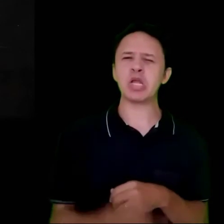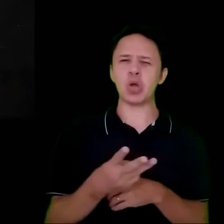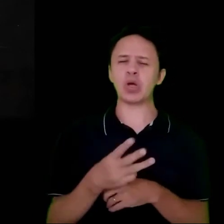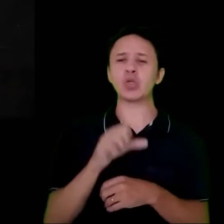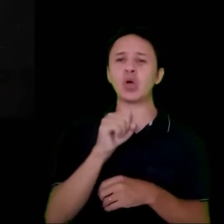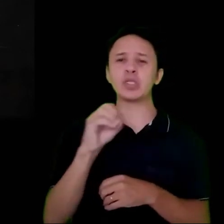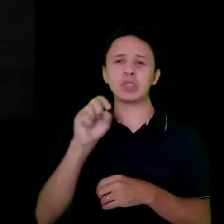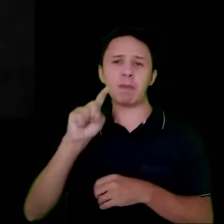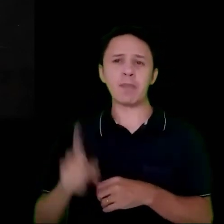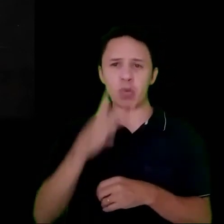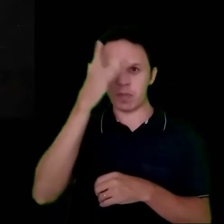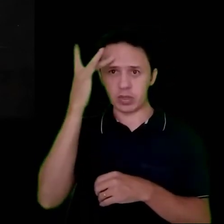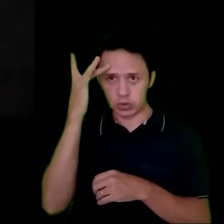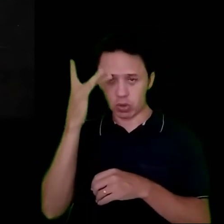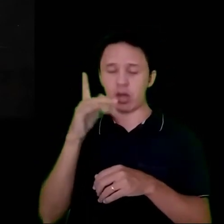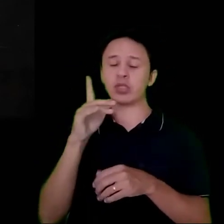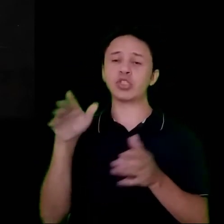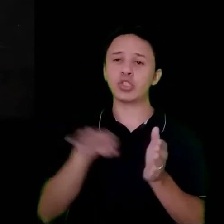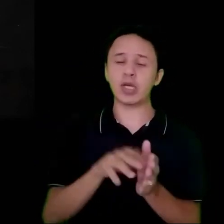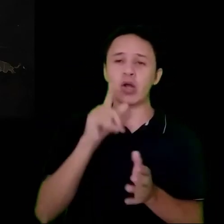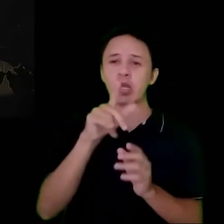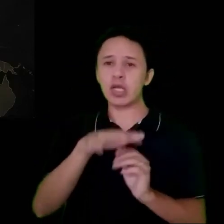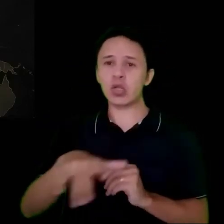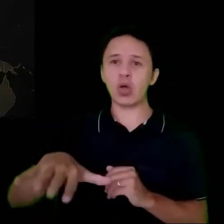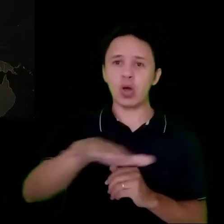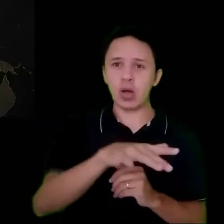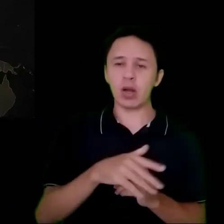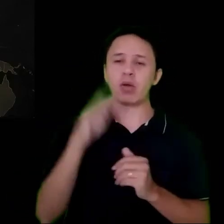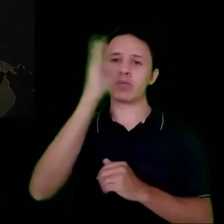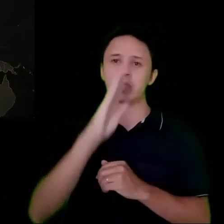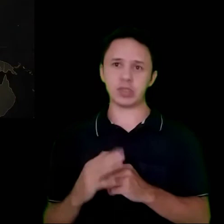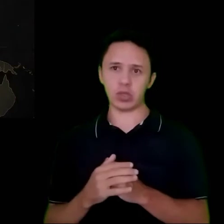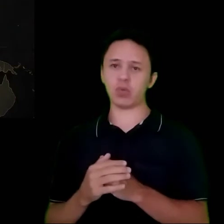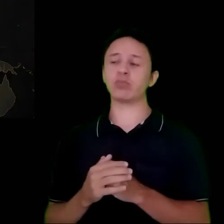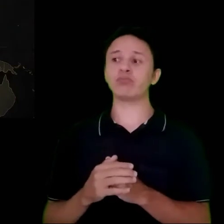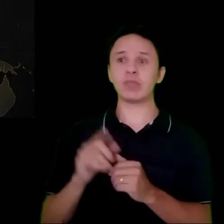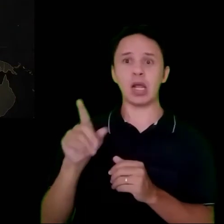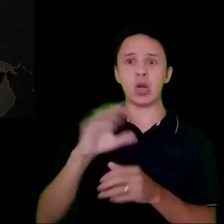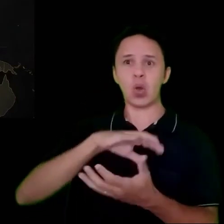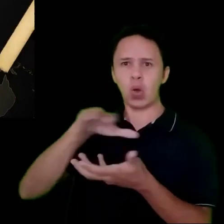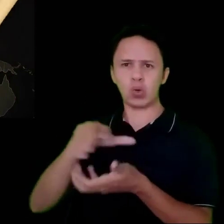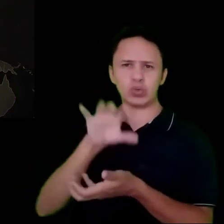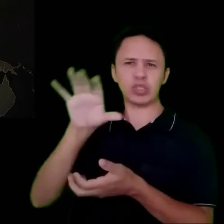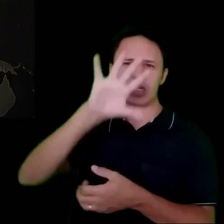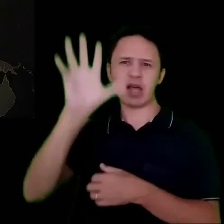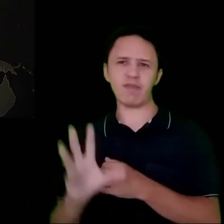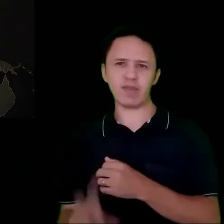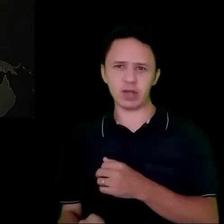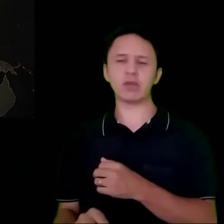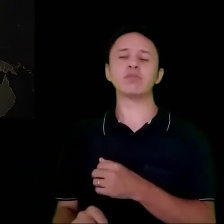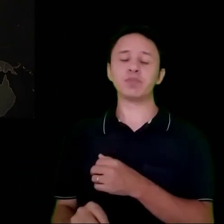4.800.000 africanos chegam ao litoral brasileiro. Com a cada vez maior presença portuguesa no continente africano e sua posição